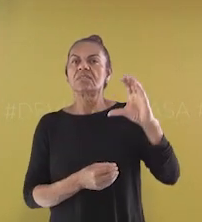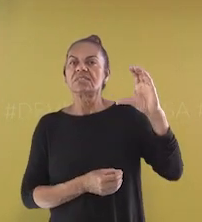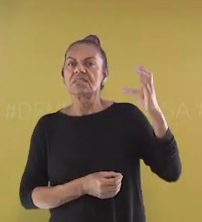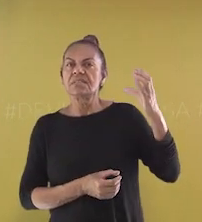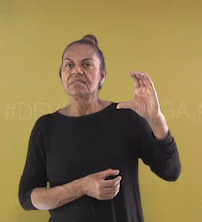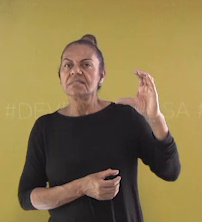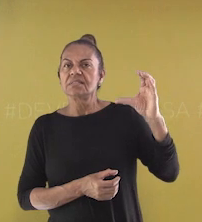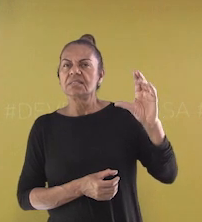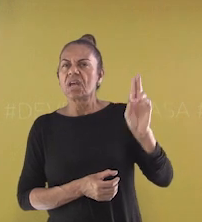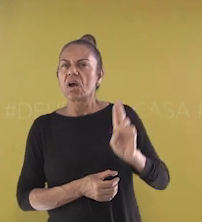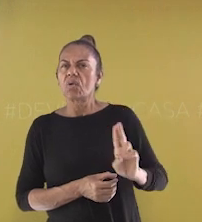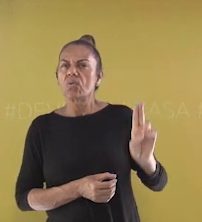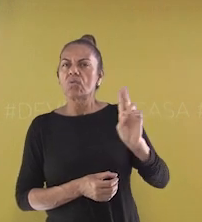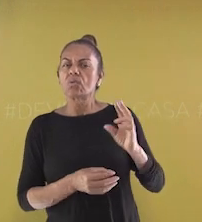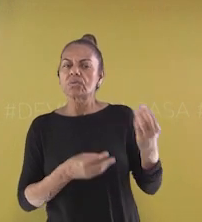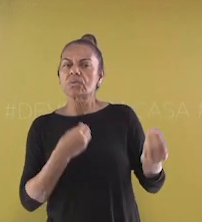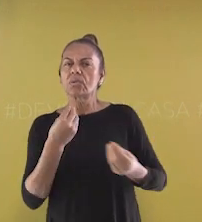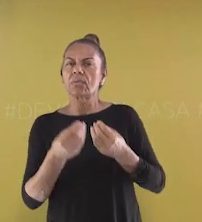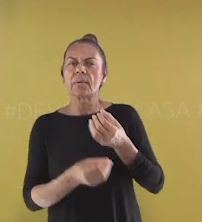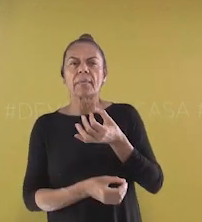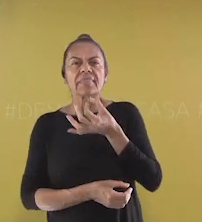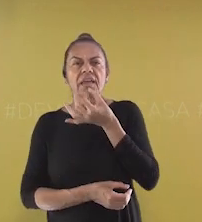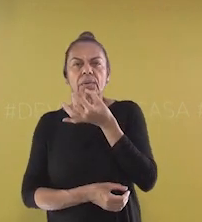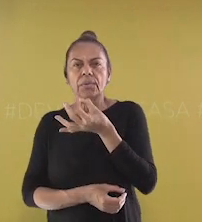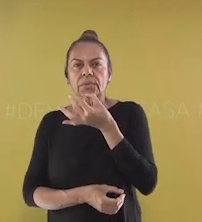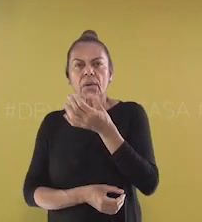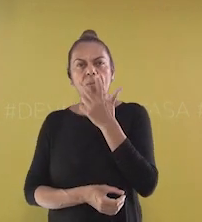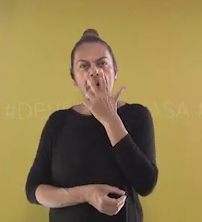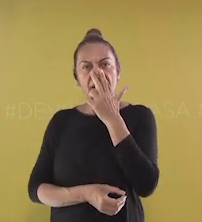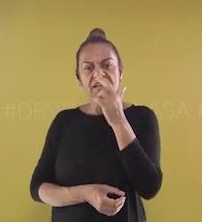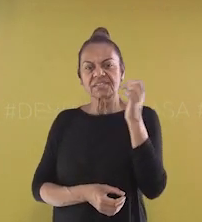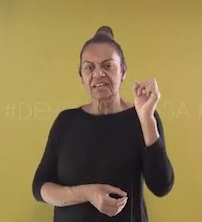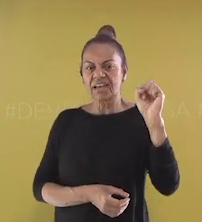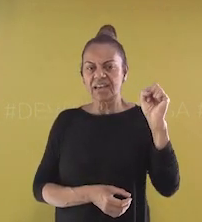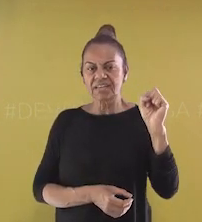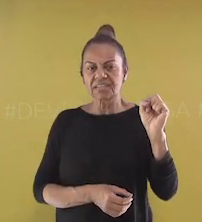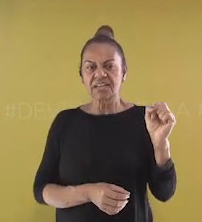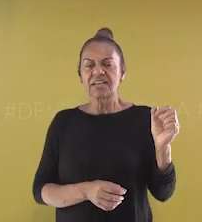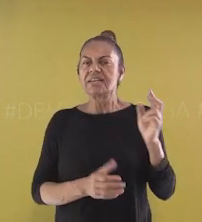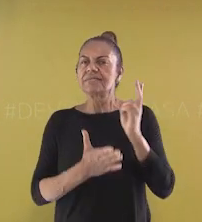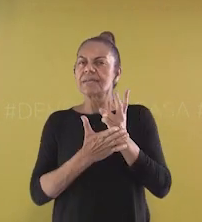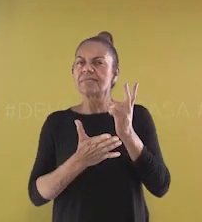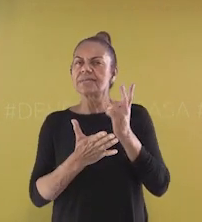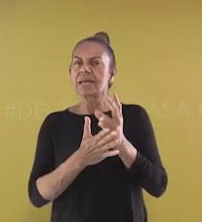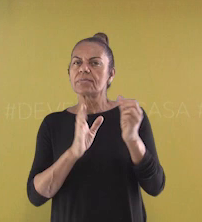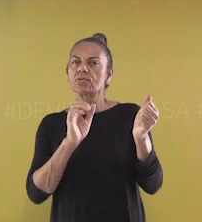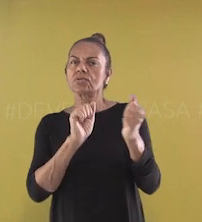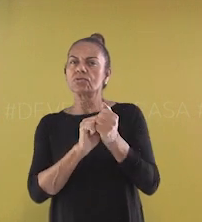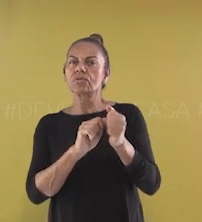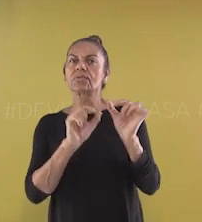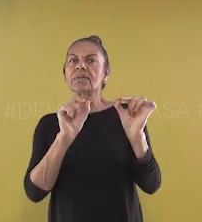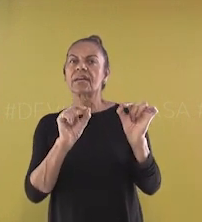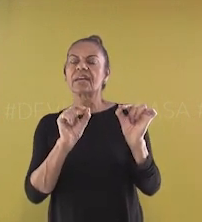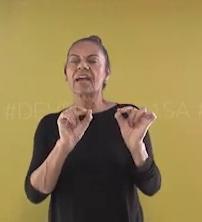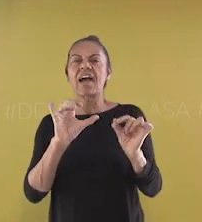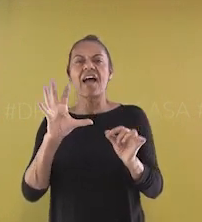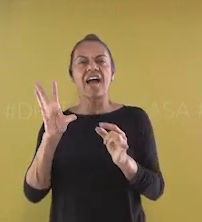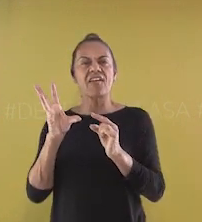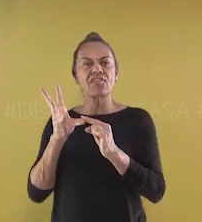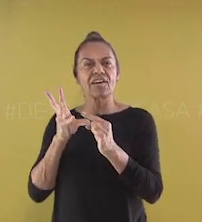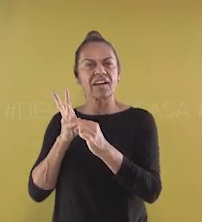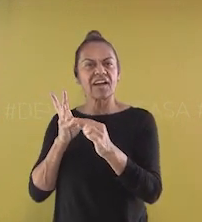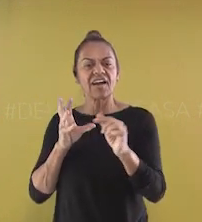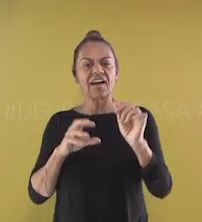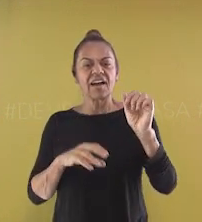da consoante C cedilha, que tem o som de S. Ela sempre vem acompanhada das vogais